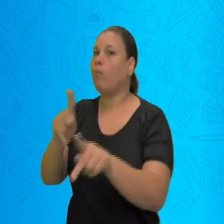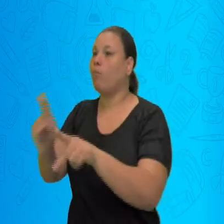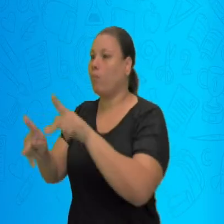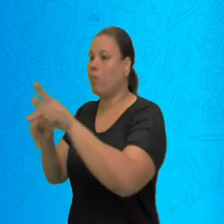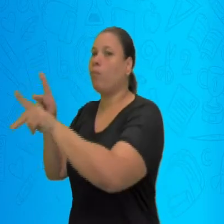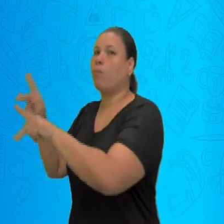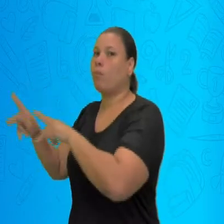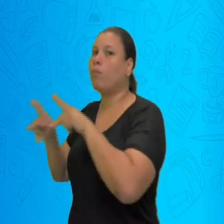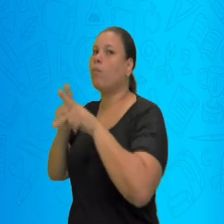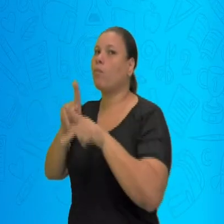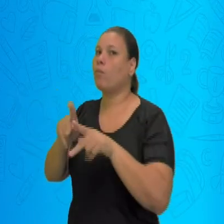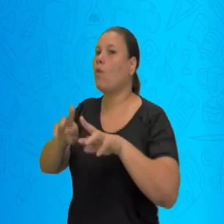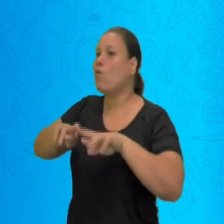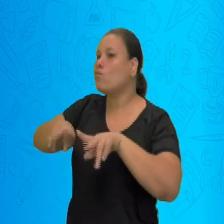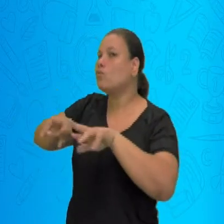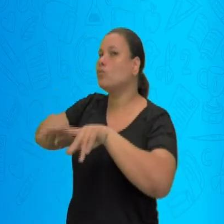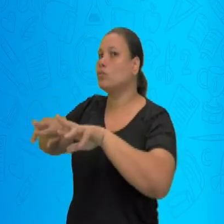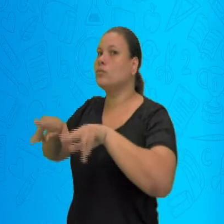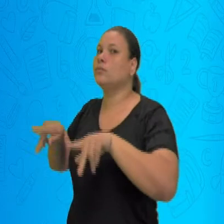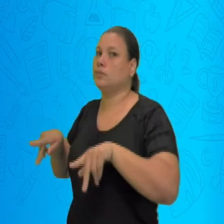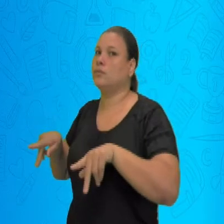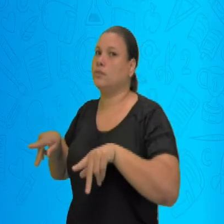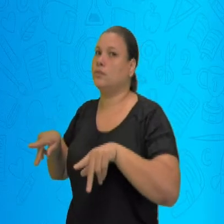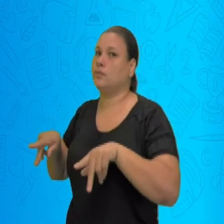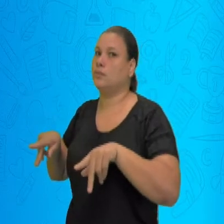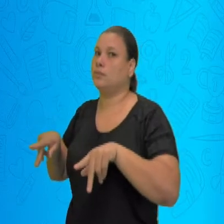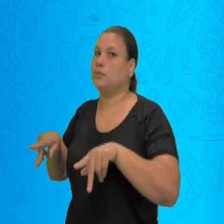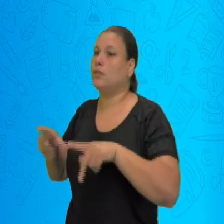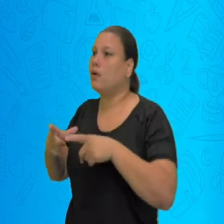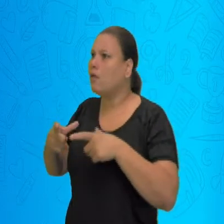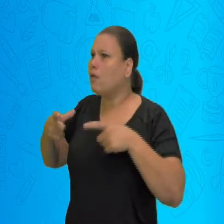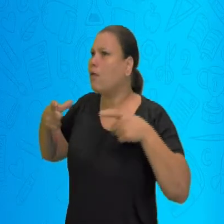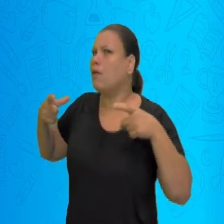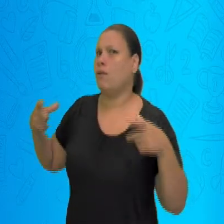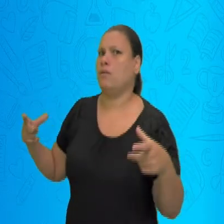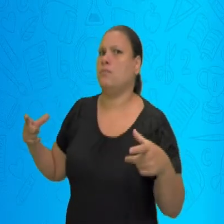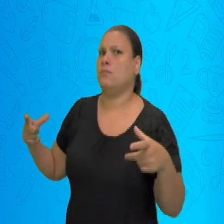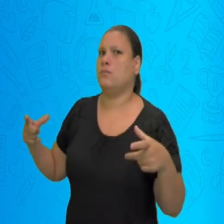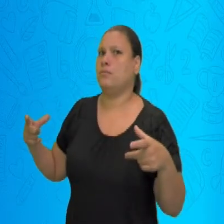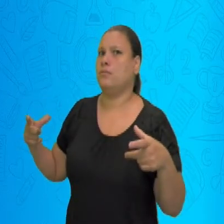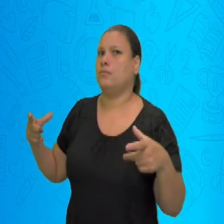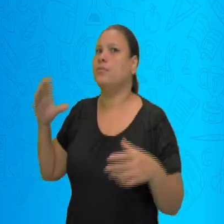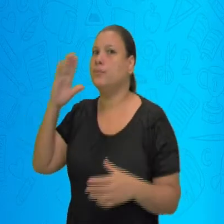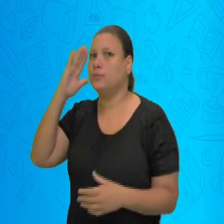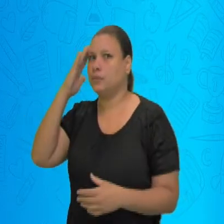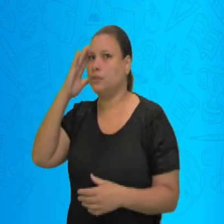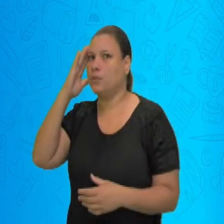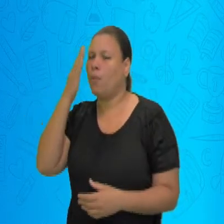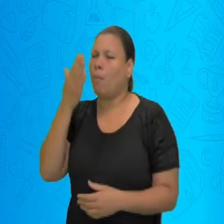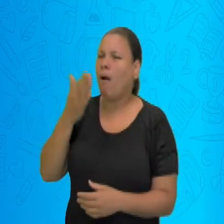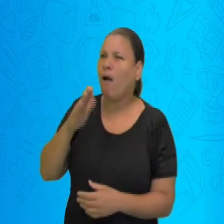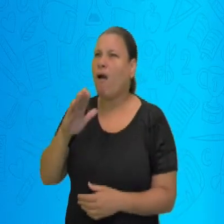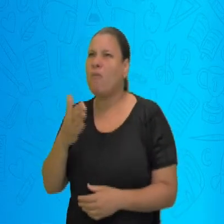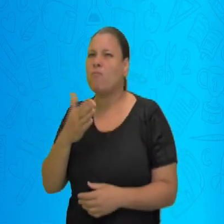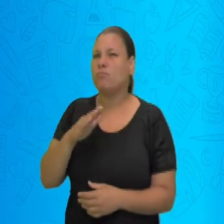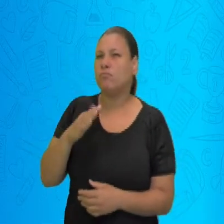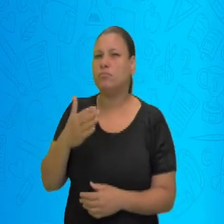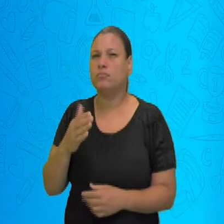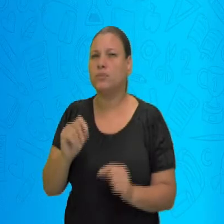continente muito grande, com uma população também muito grande. Aproximadamente